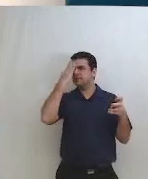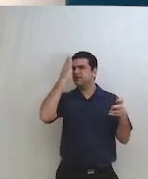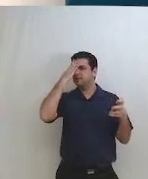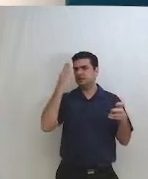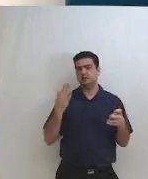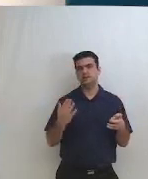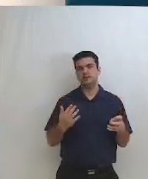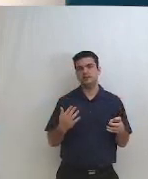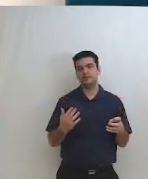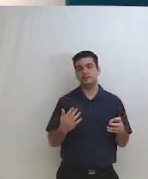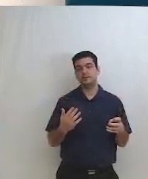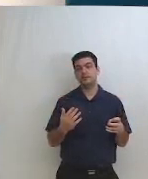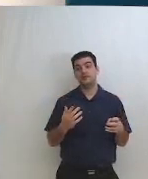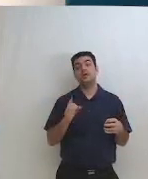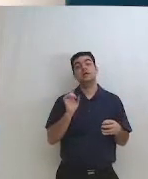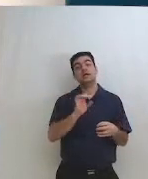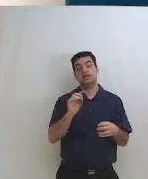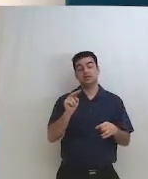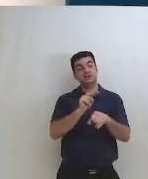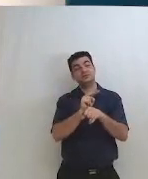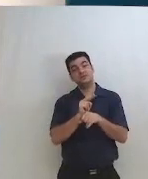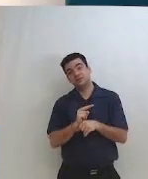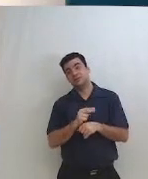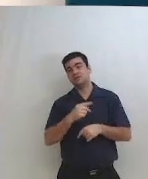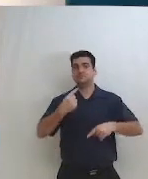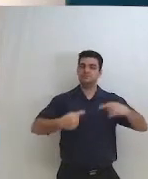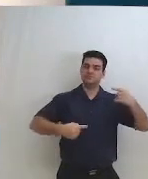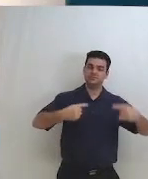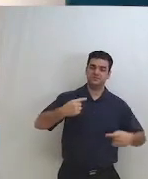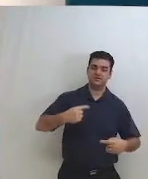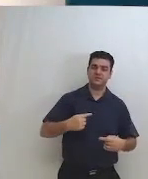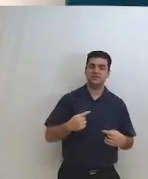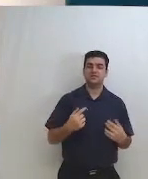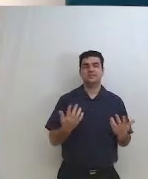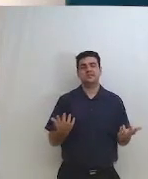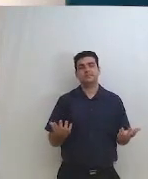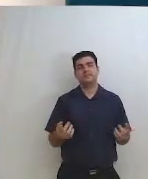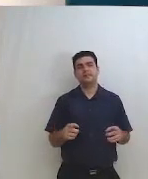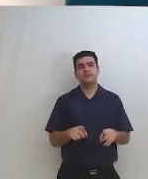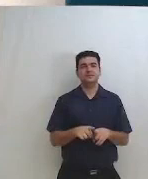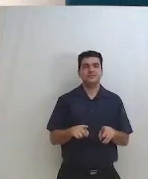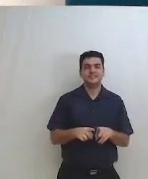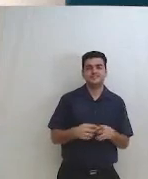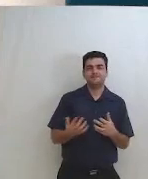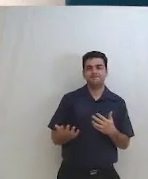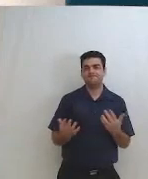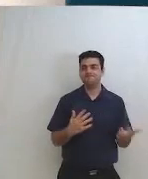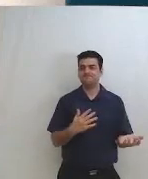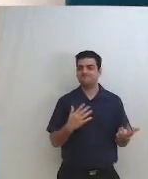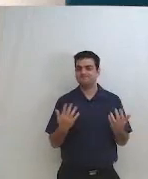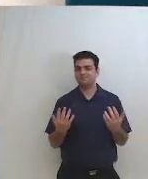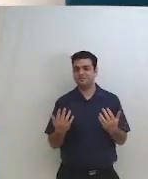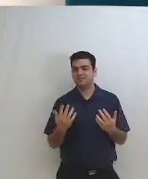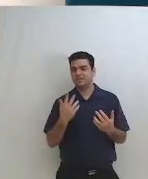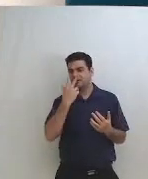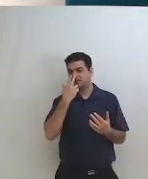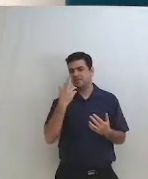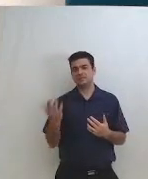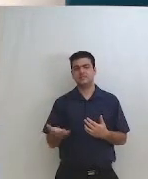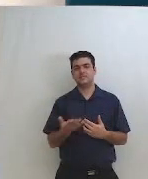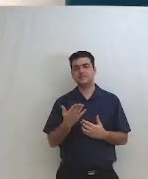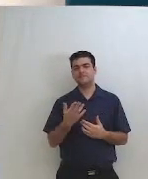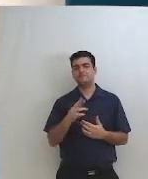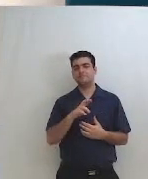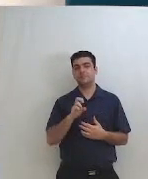se defender durante a instrução criminal, e até porque levou o réu a ser pronunciado